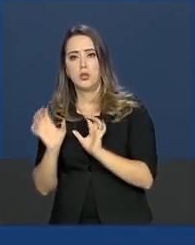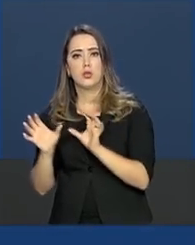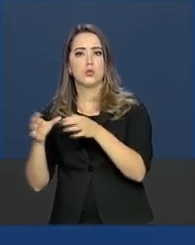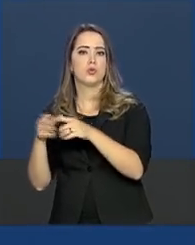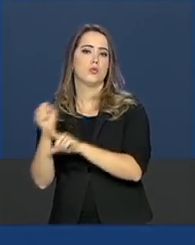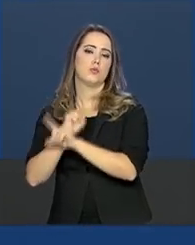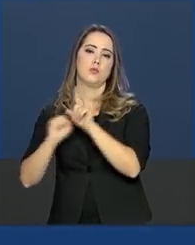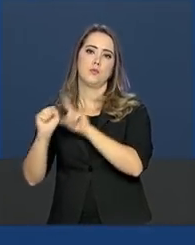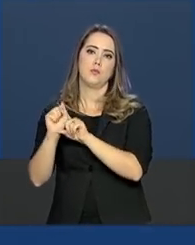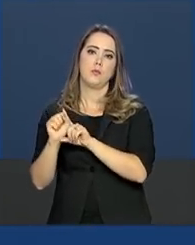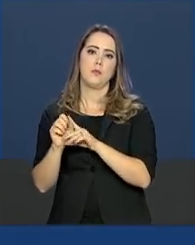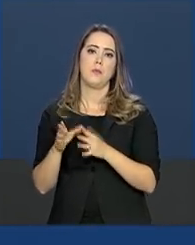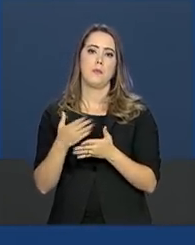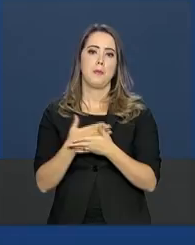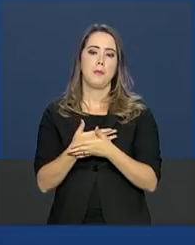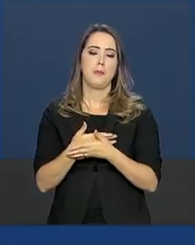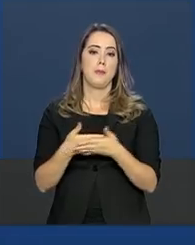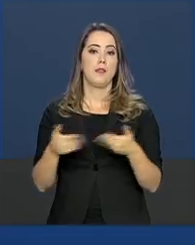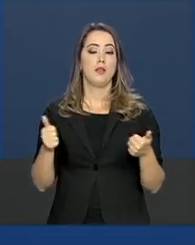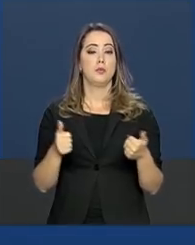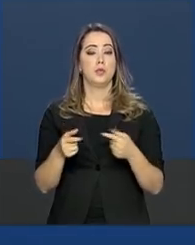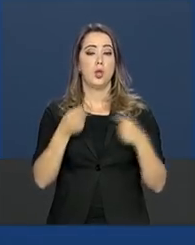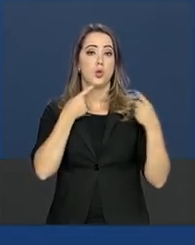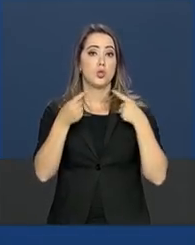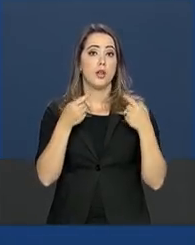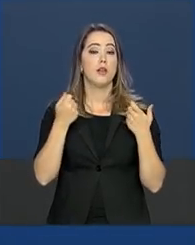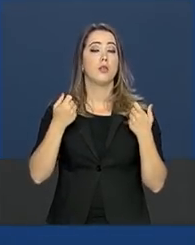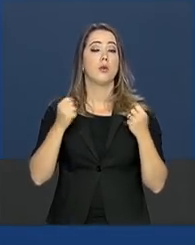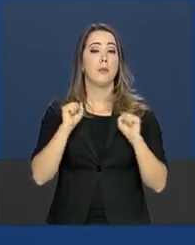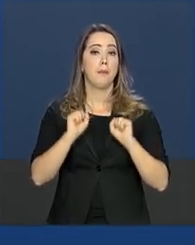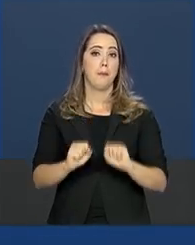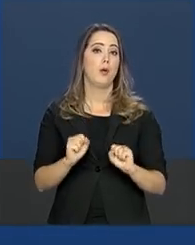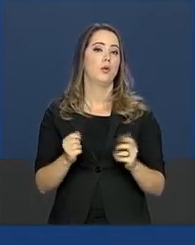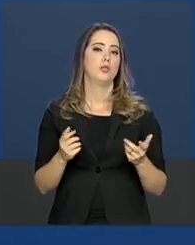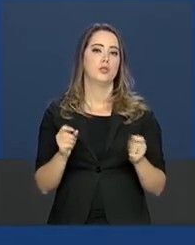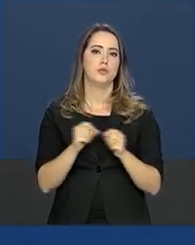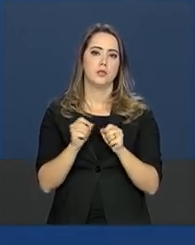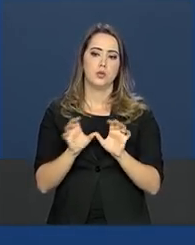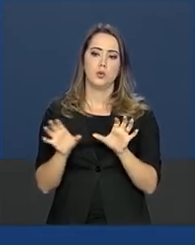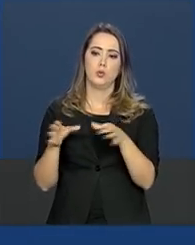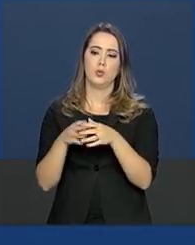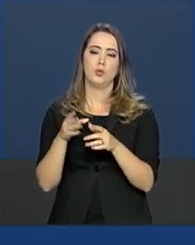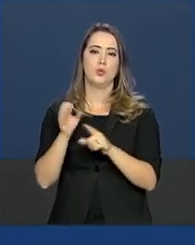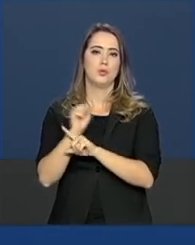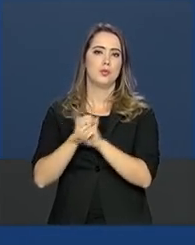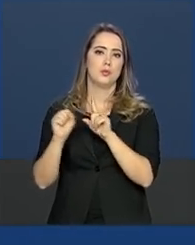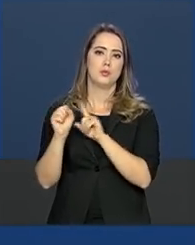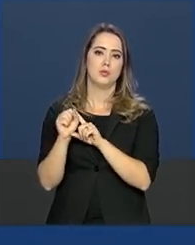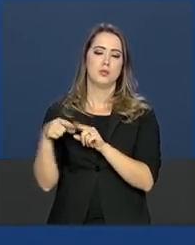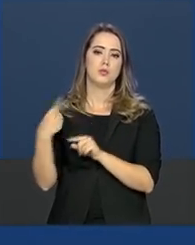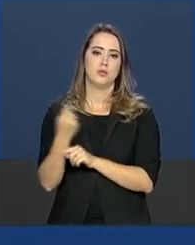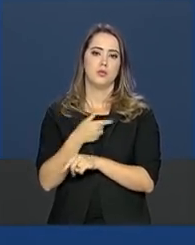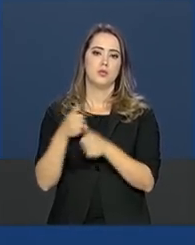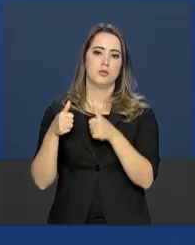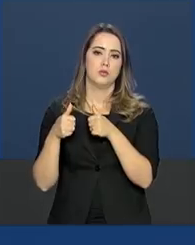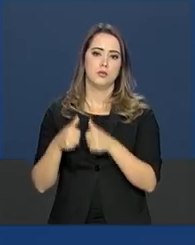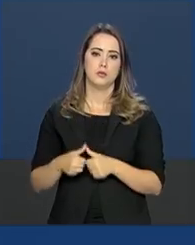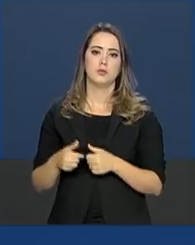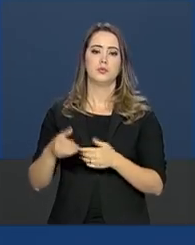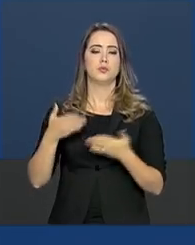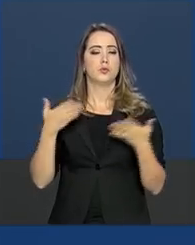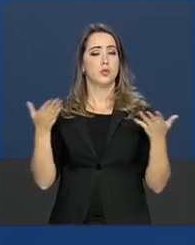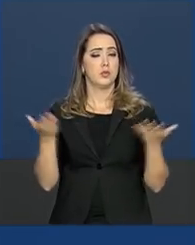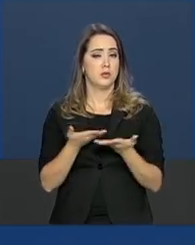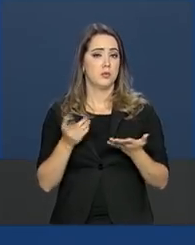a sociedade. O melhor diálogo que nós podemos fazer com uma parcela da sociedade sobre a qual nós estamos